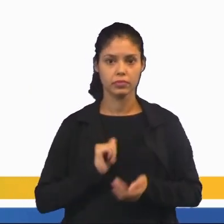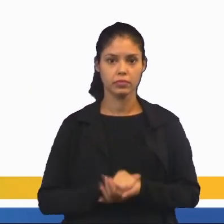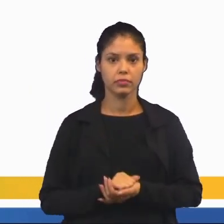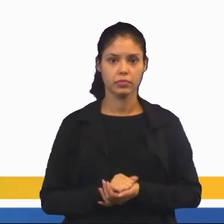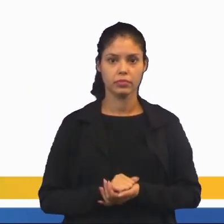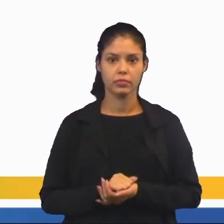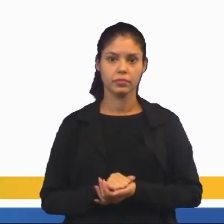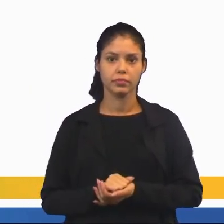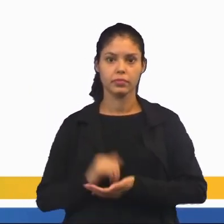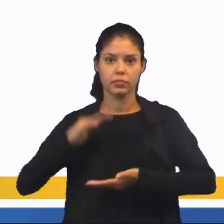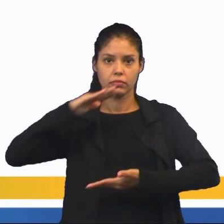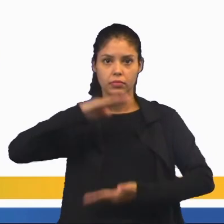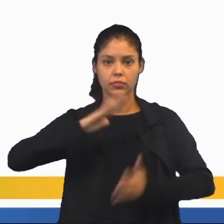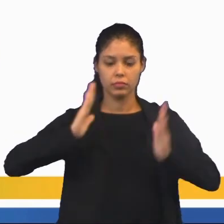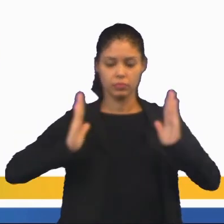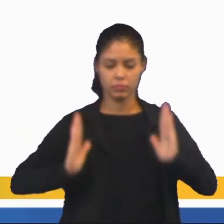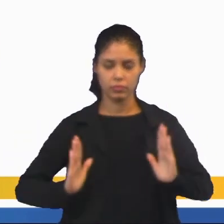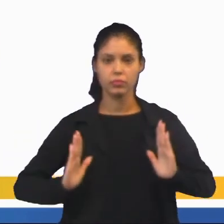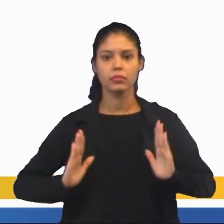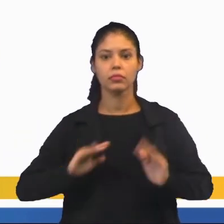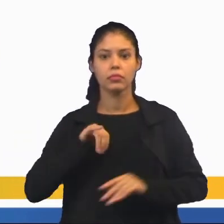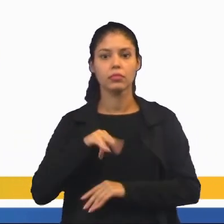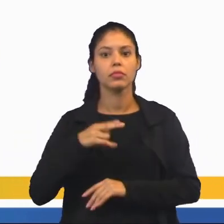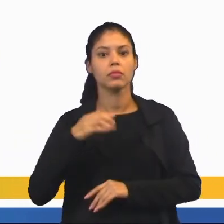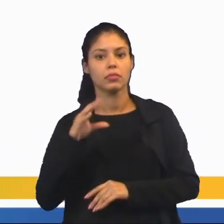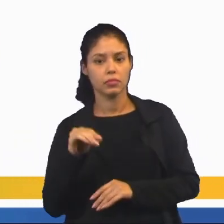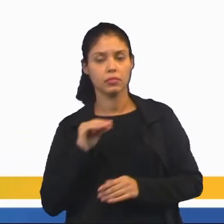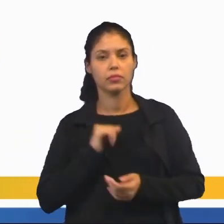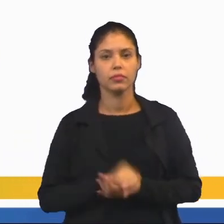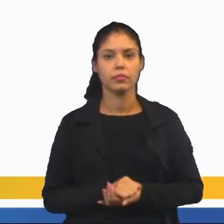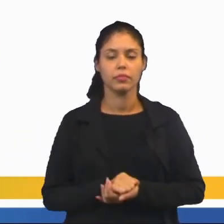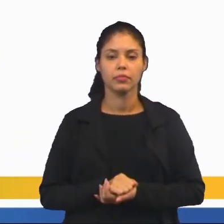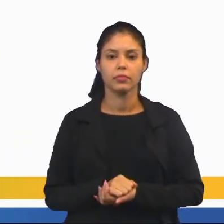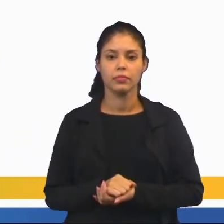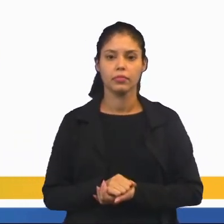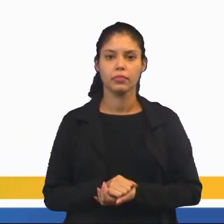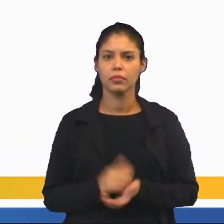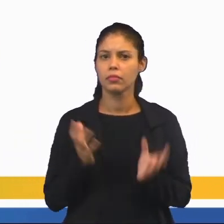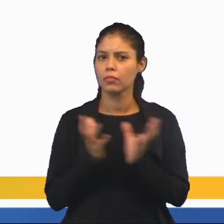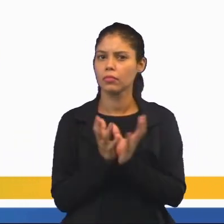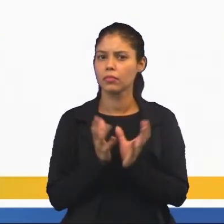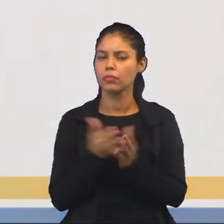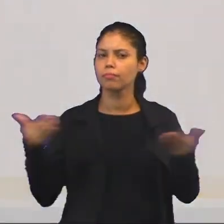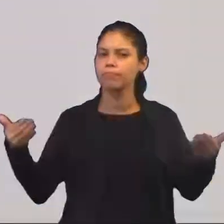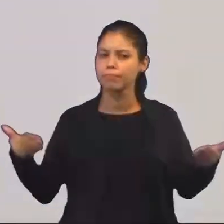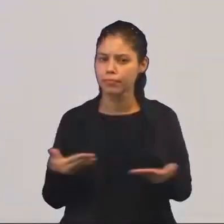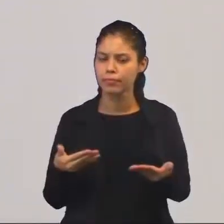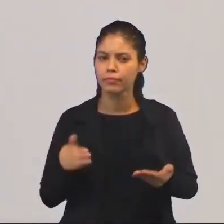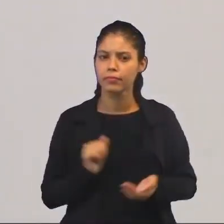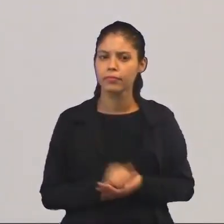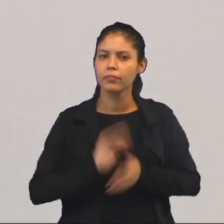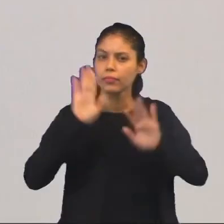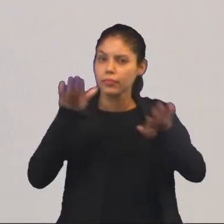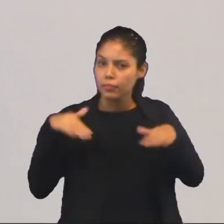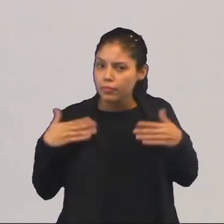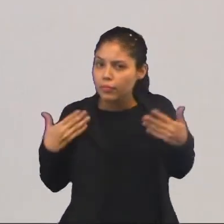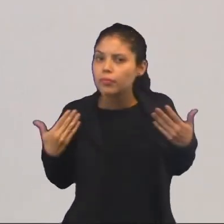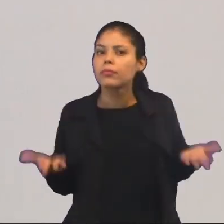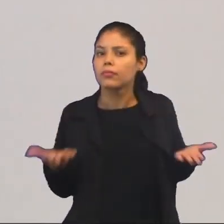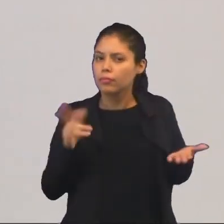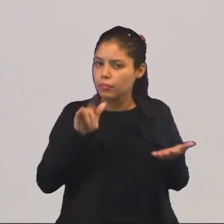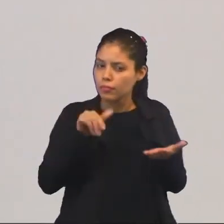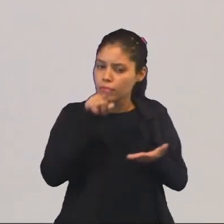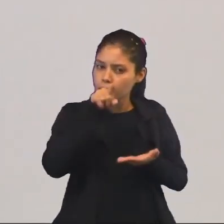chamamos de sardinha, e também o empanado de peixe. Turma, e agora? Qual será,